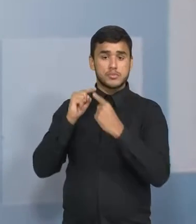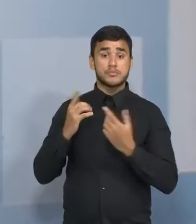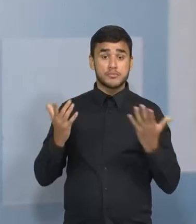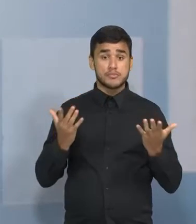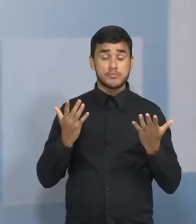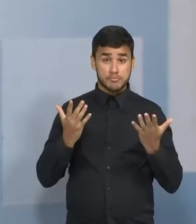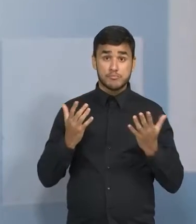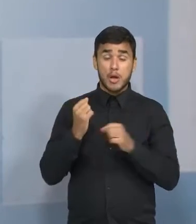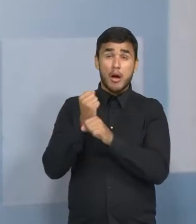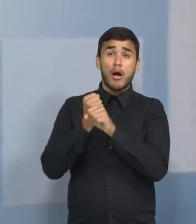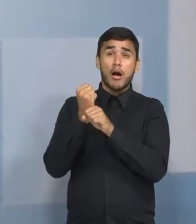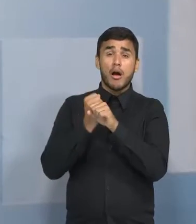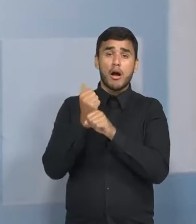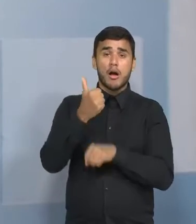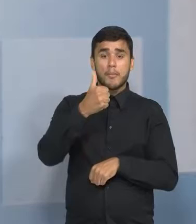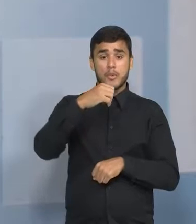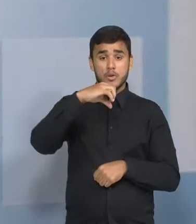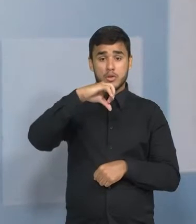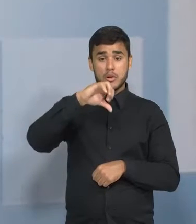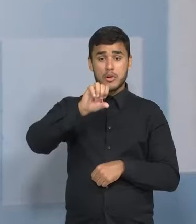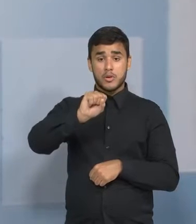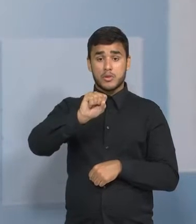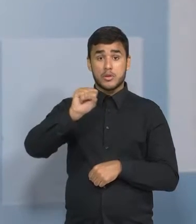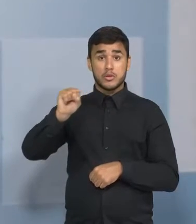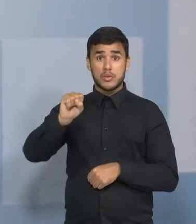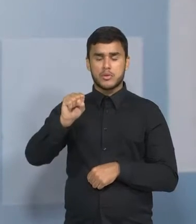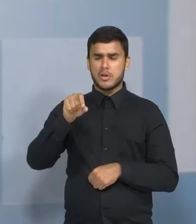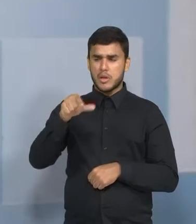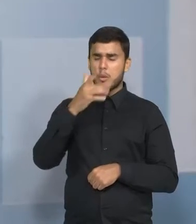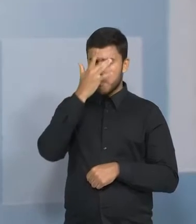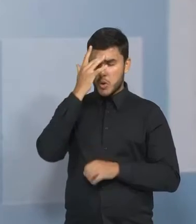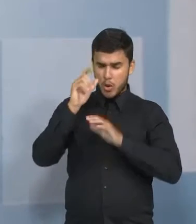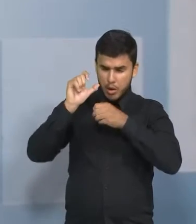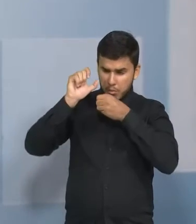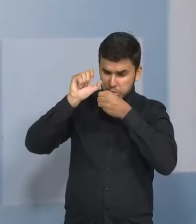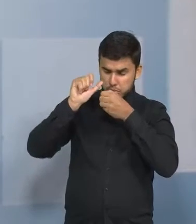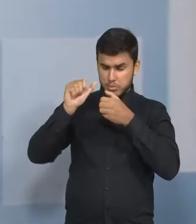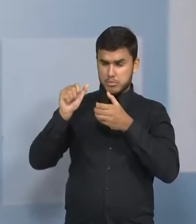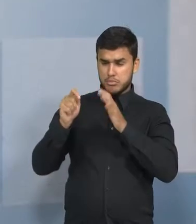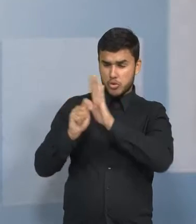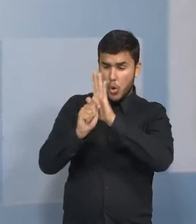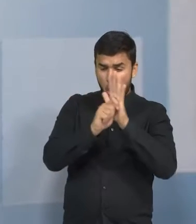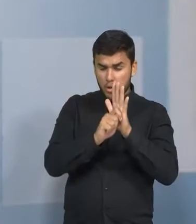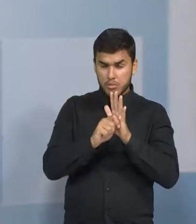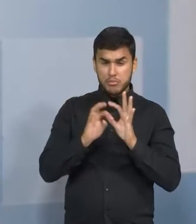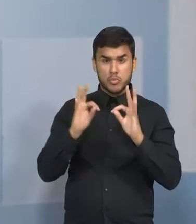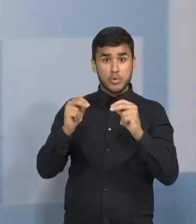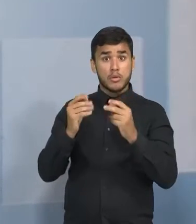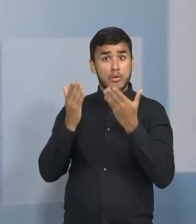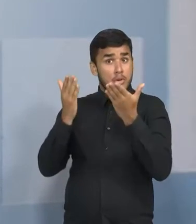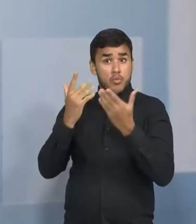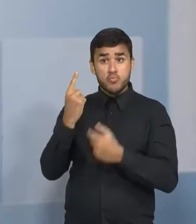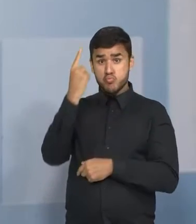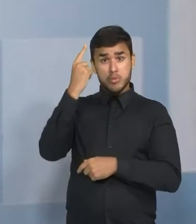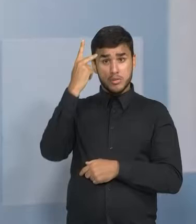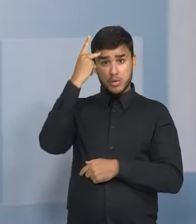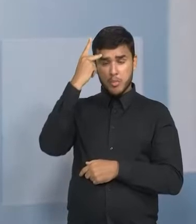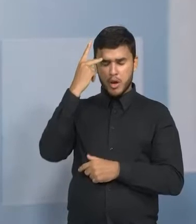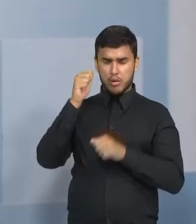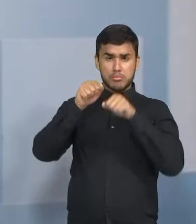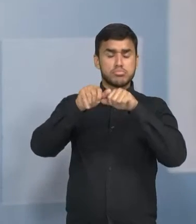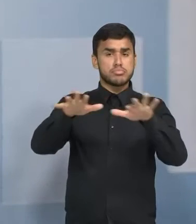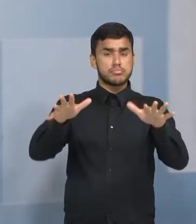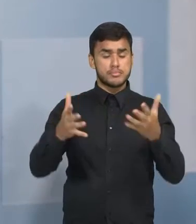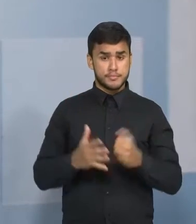E ninguém fez nada de lá para cá. 30 anos. Carlos, eu achei a atitude nobre do governador, depois de todo esse incidente,